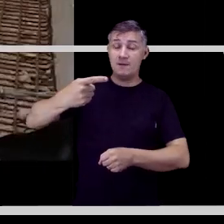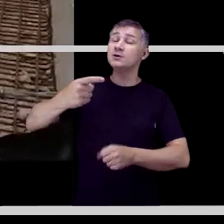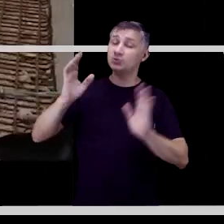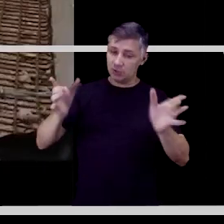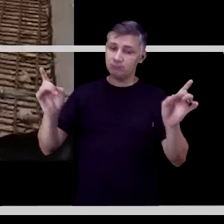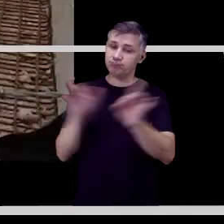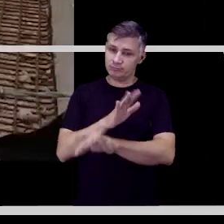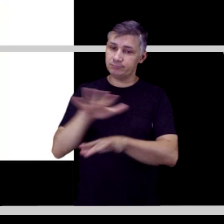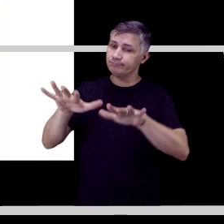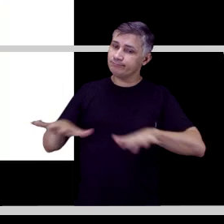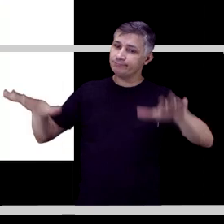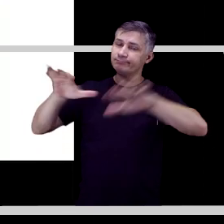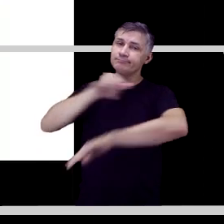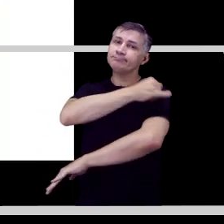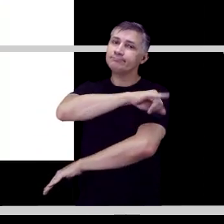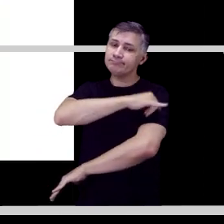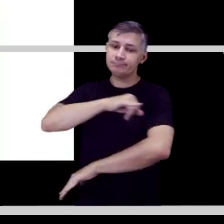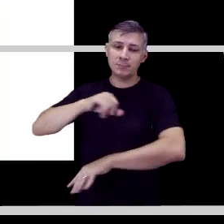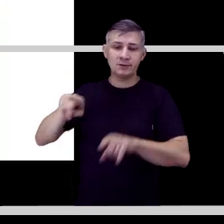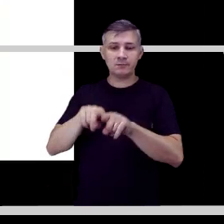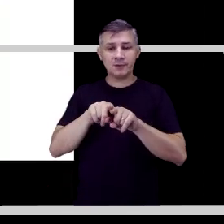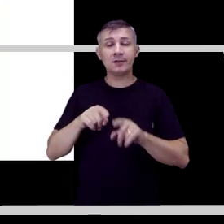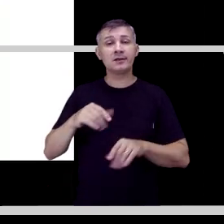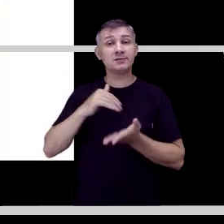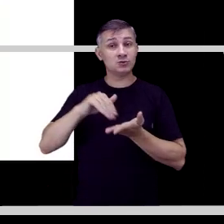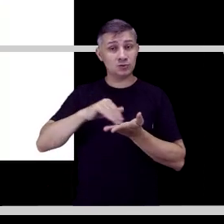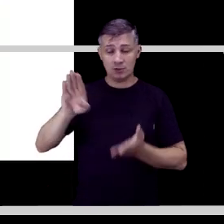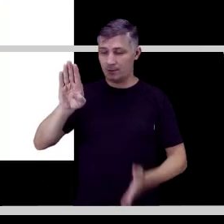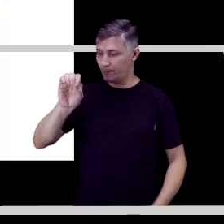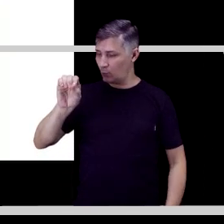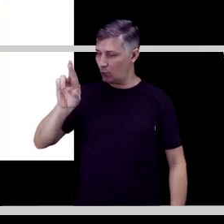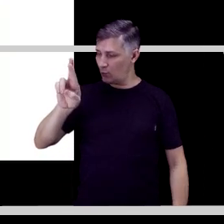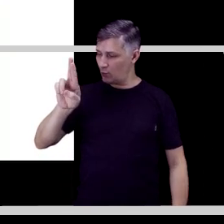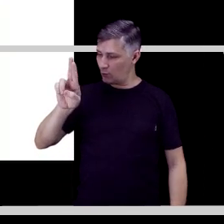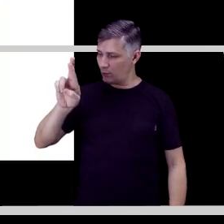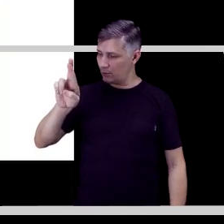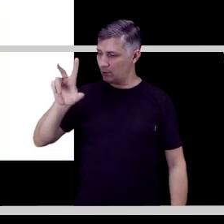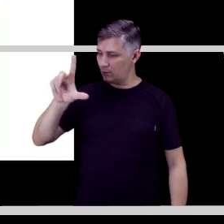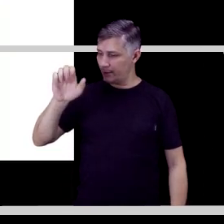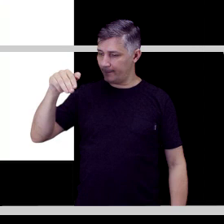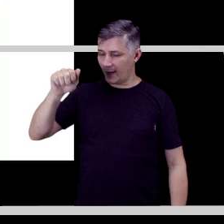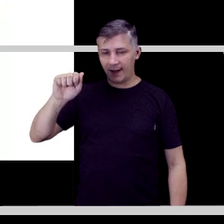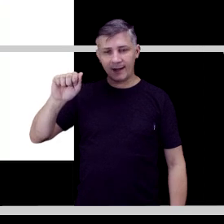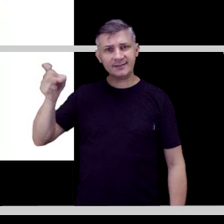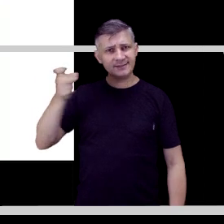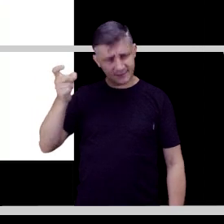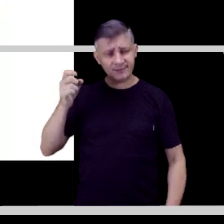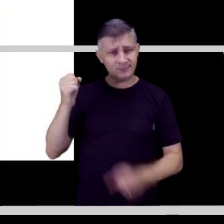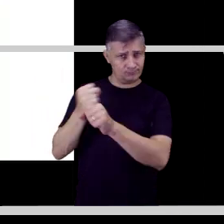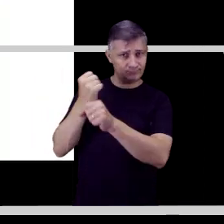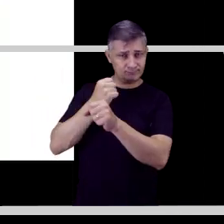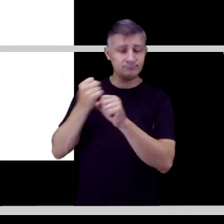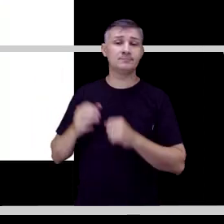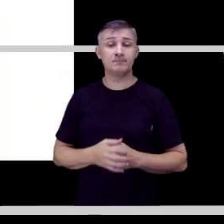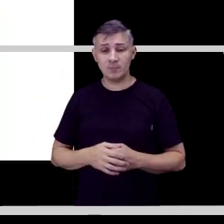Depois, os mezaninos, segundo pavimento, e, por fim, hoje, a primeira etapa do museu concluída, nessa paisagem do Rio de Janeiro, com o paisagismo